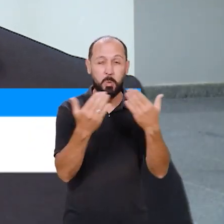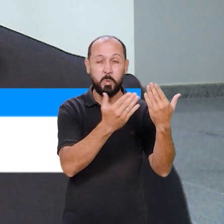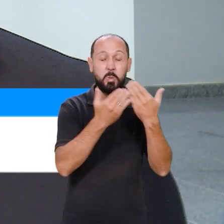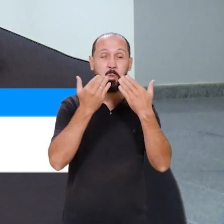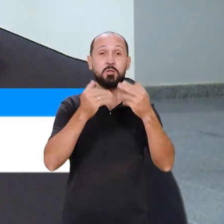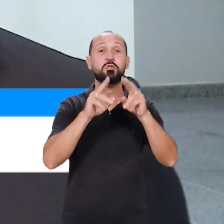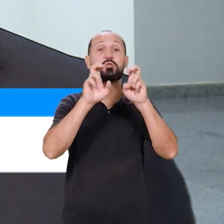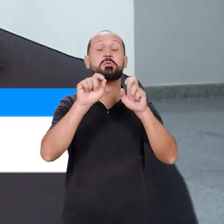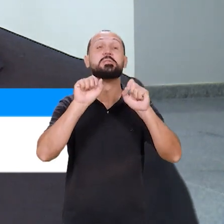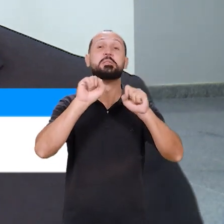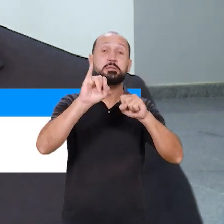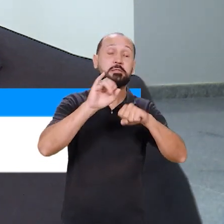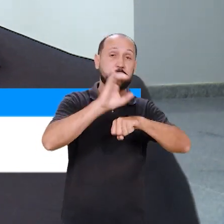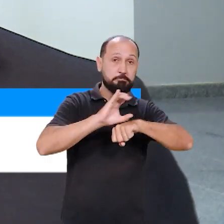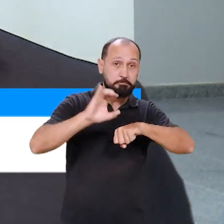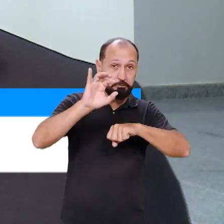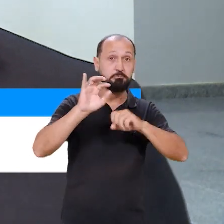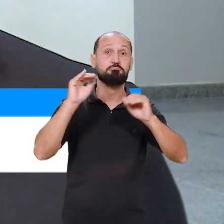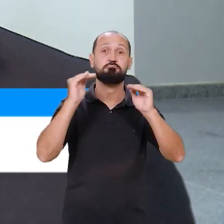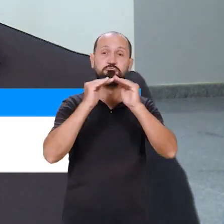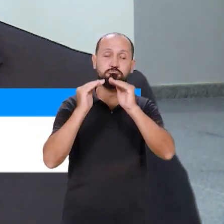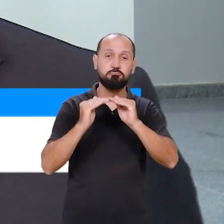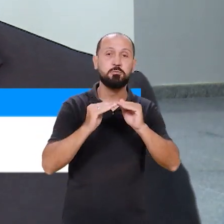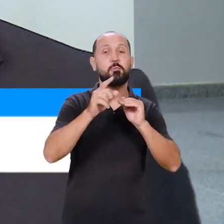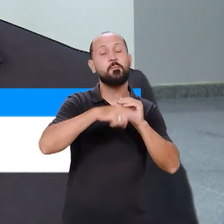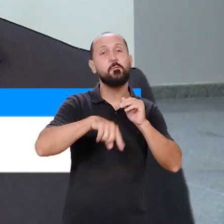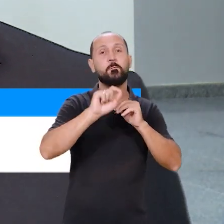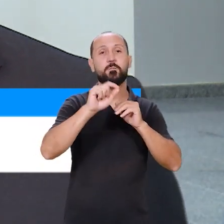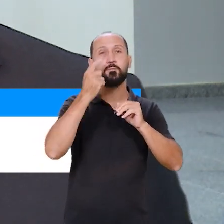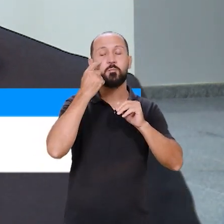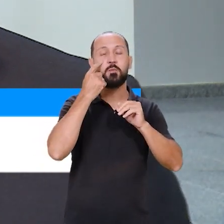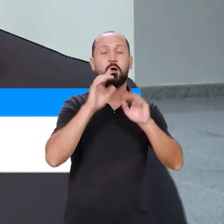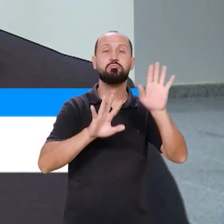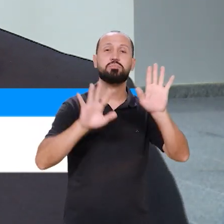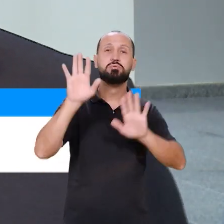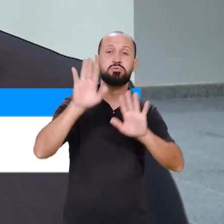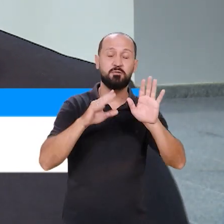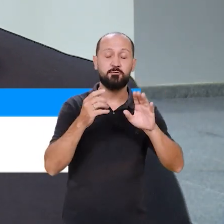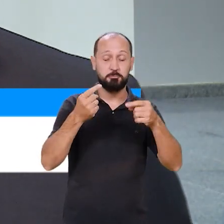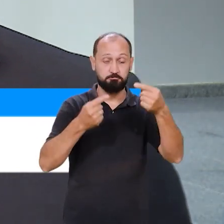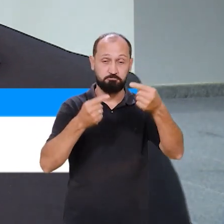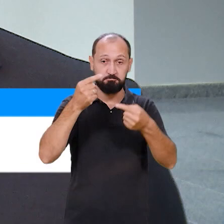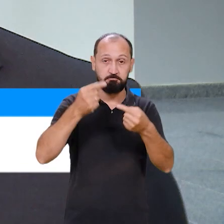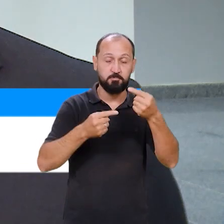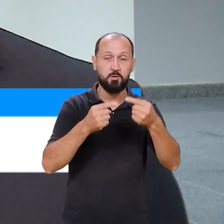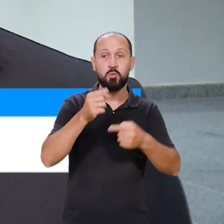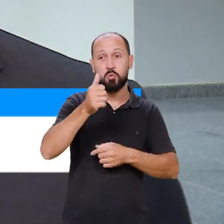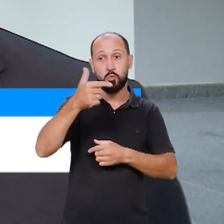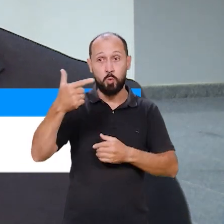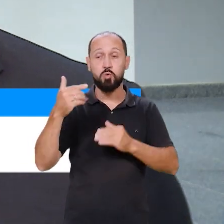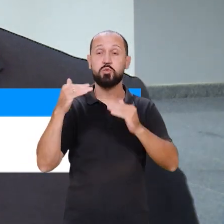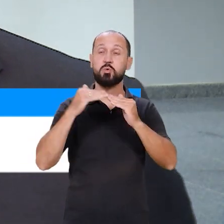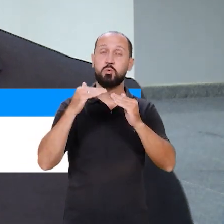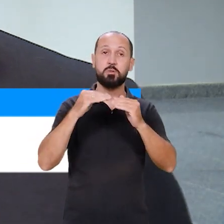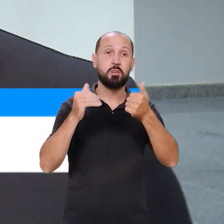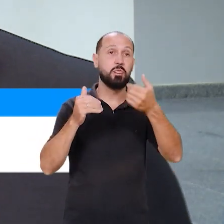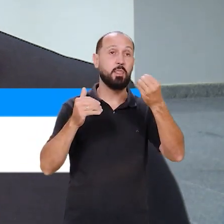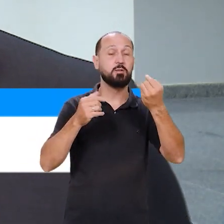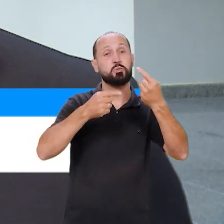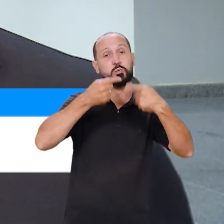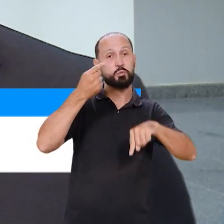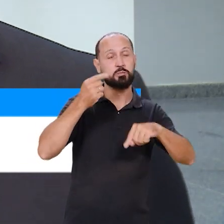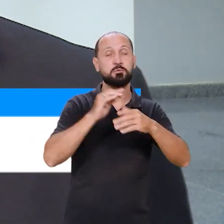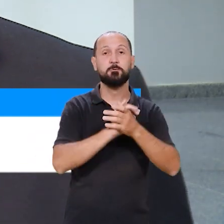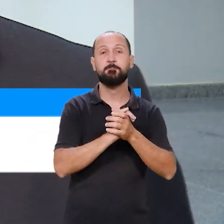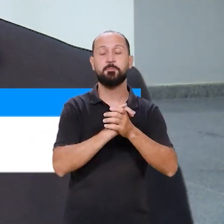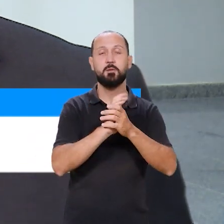debate sobre a constitucionalidade da proposta entre os parlamentares, o placar da votação foi acirrado, 12 favoráveis e 10 contrários ao